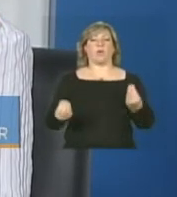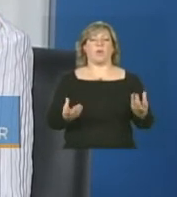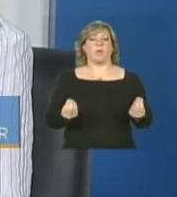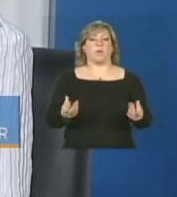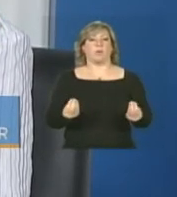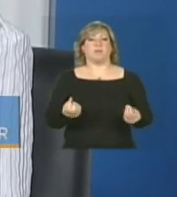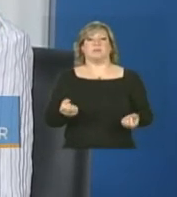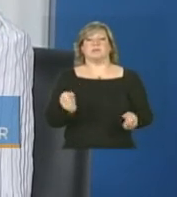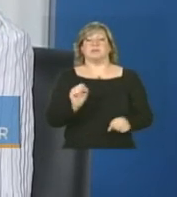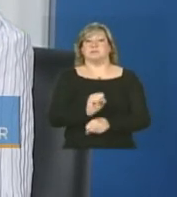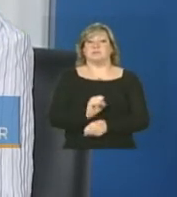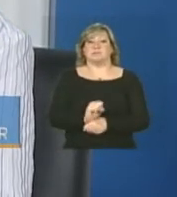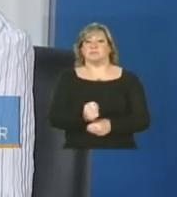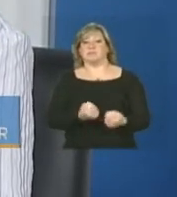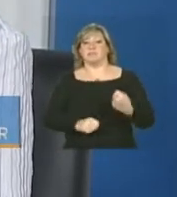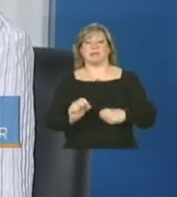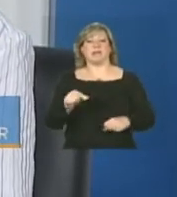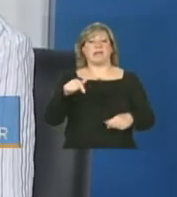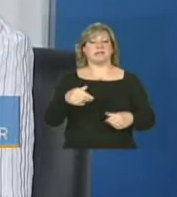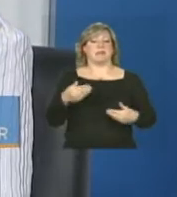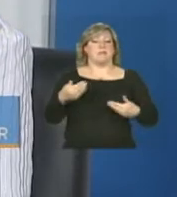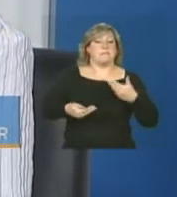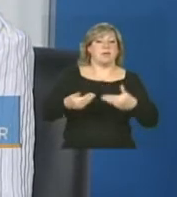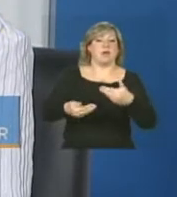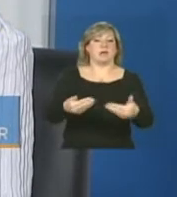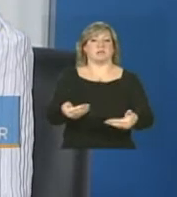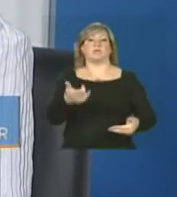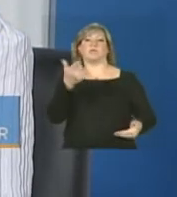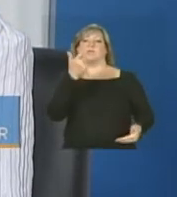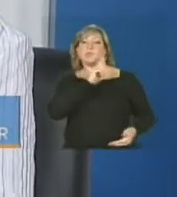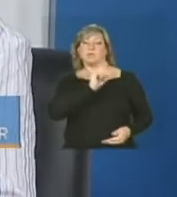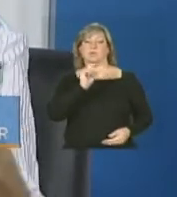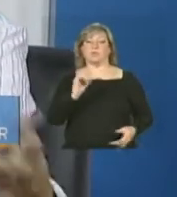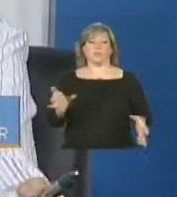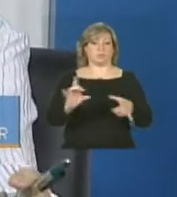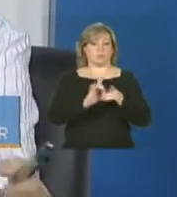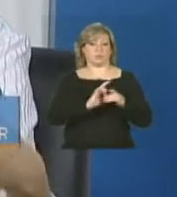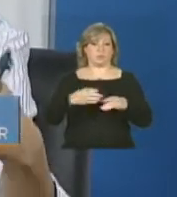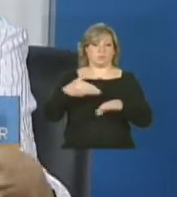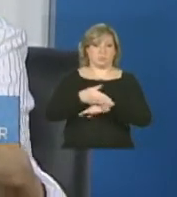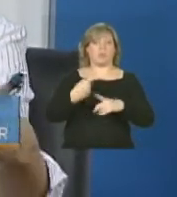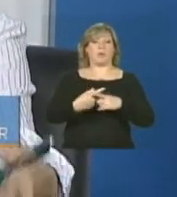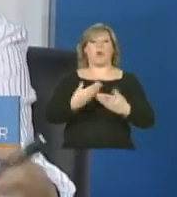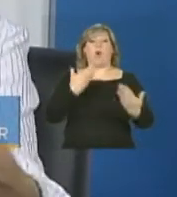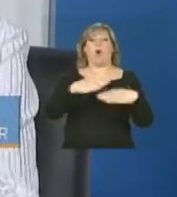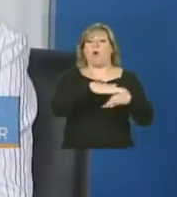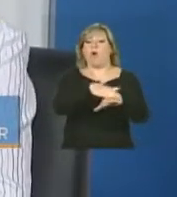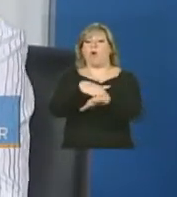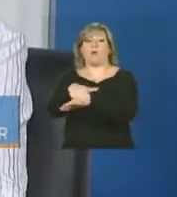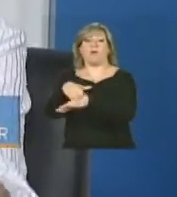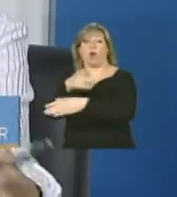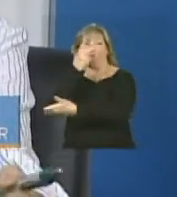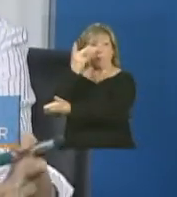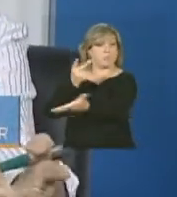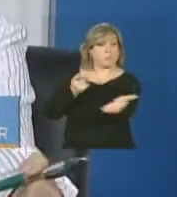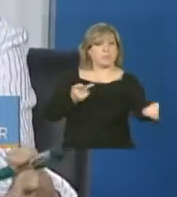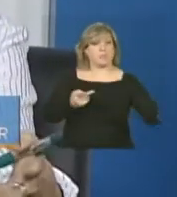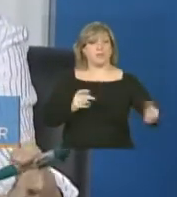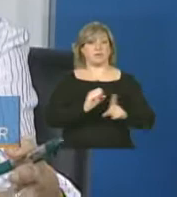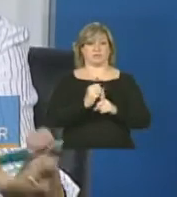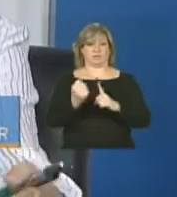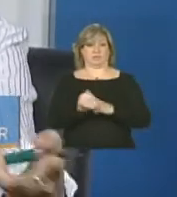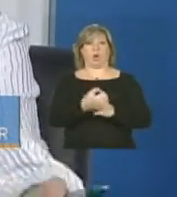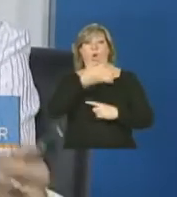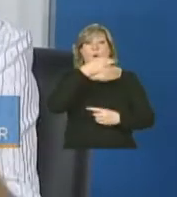muita expectativa esse processo de construção participativa, porque você vai estar conversando com a sociedade,